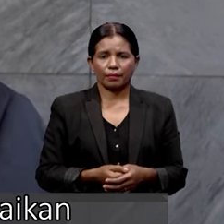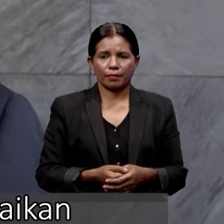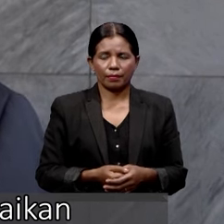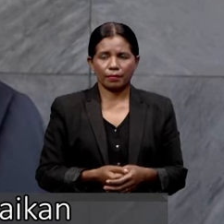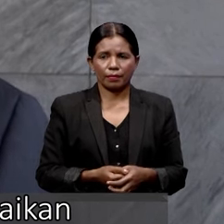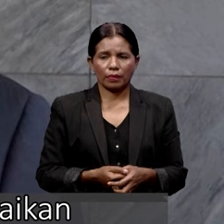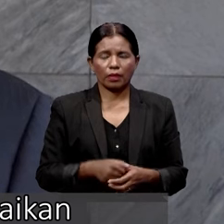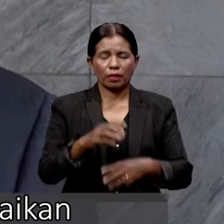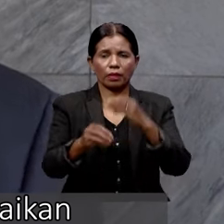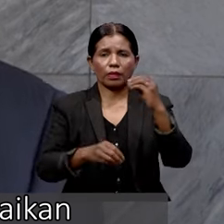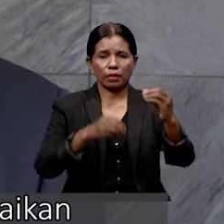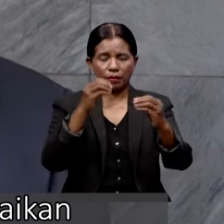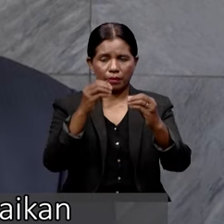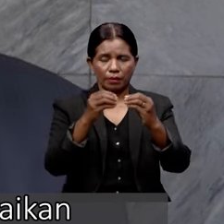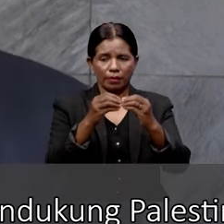Quando